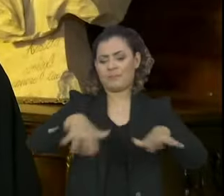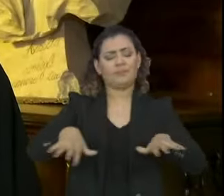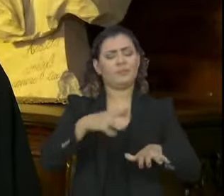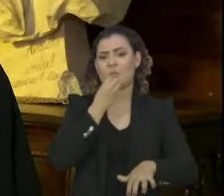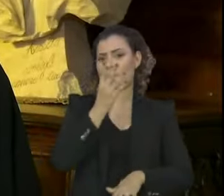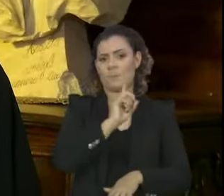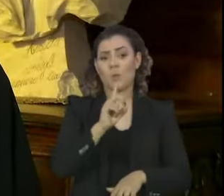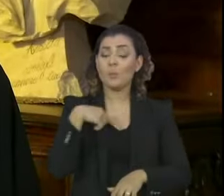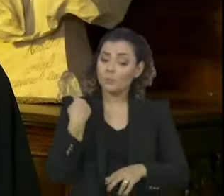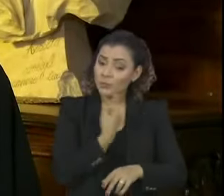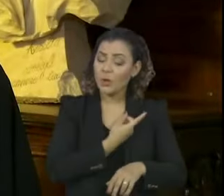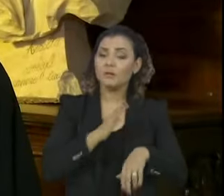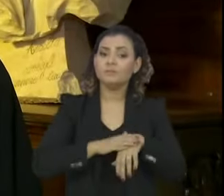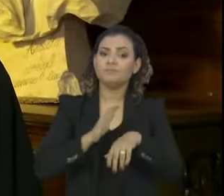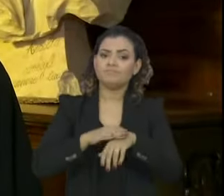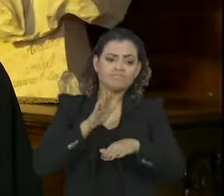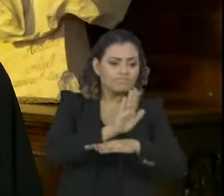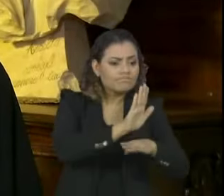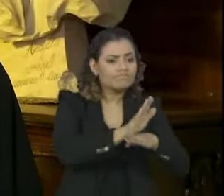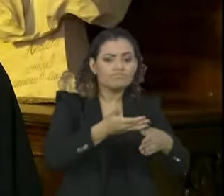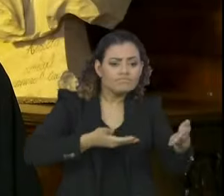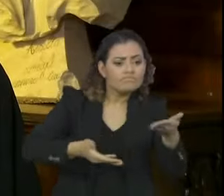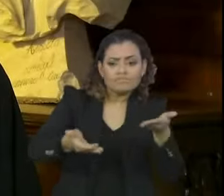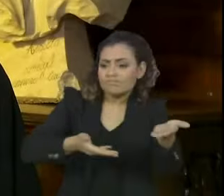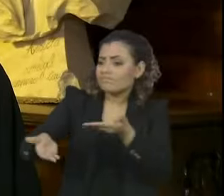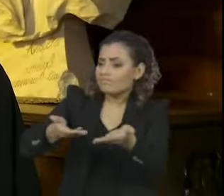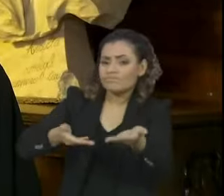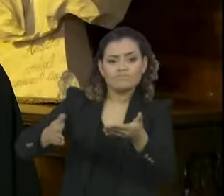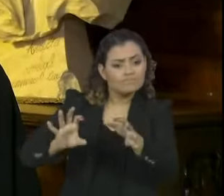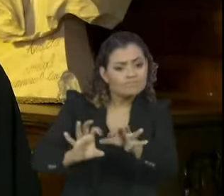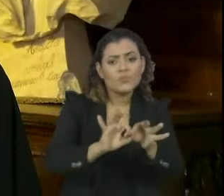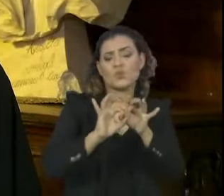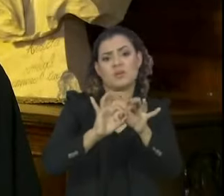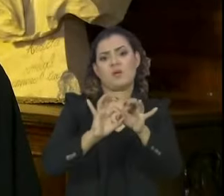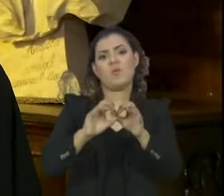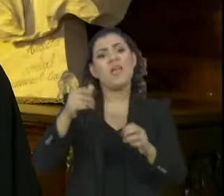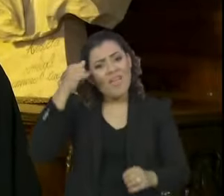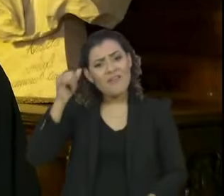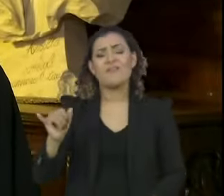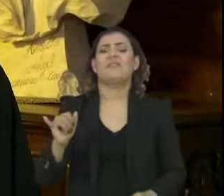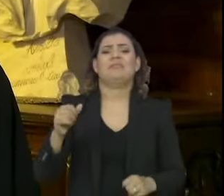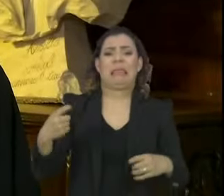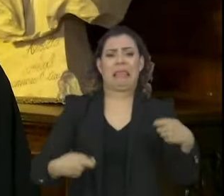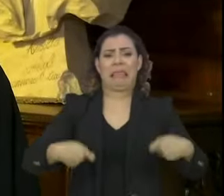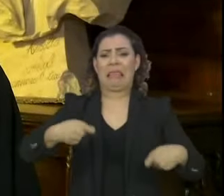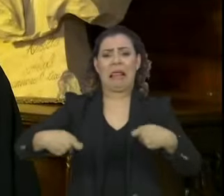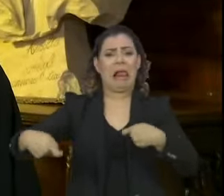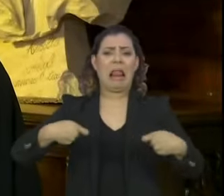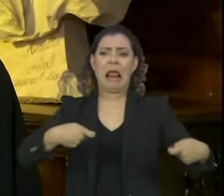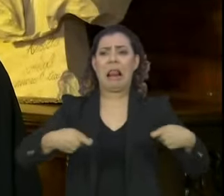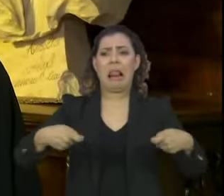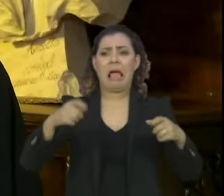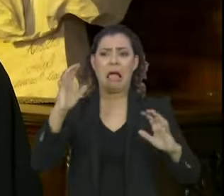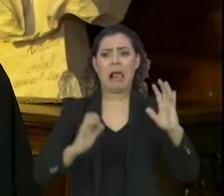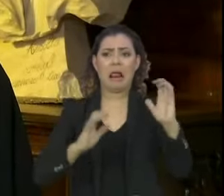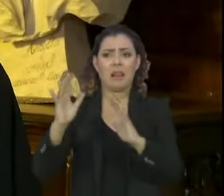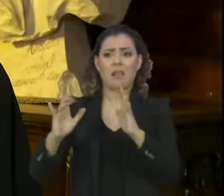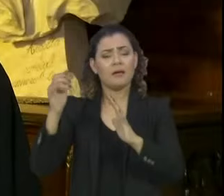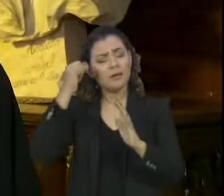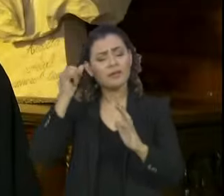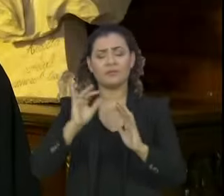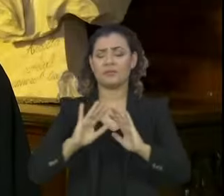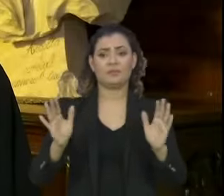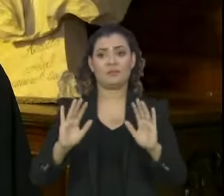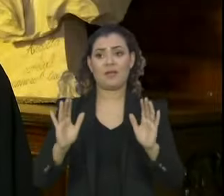é hora da gente juntar esforços mais do que acirra divisões procurar pontos de convergência e